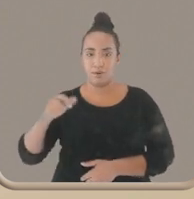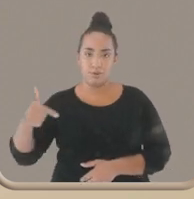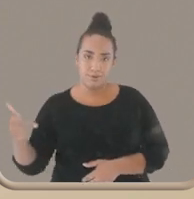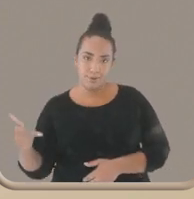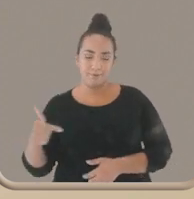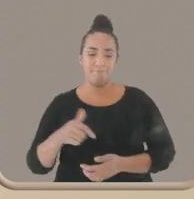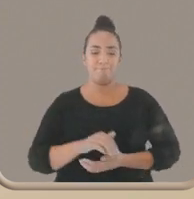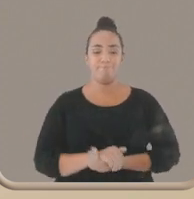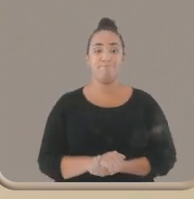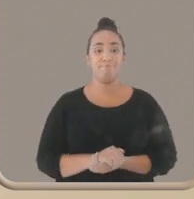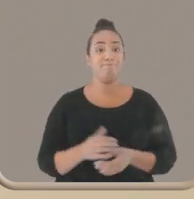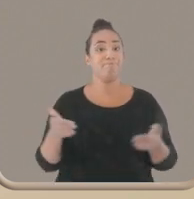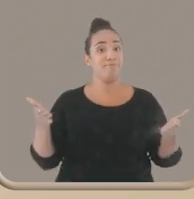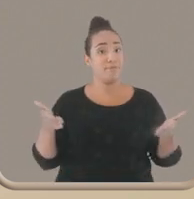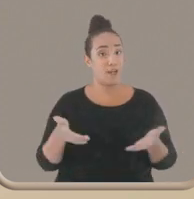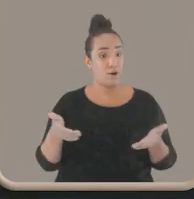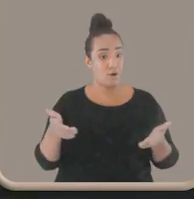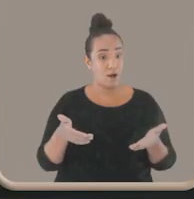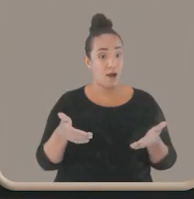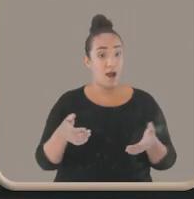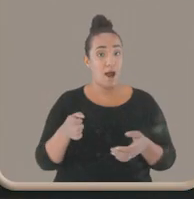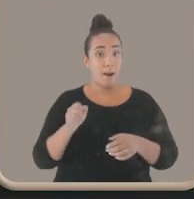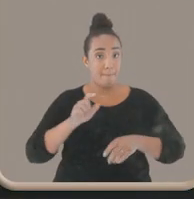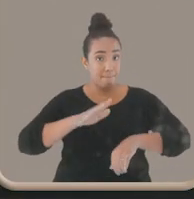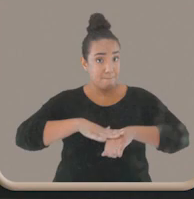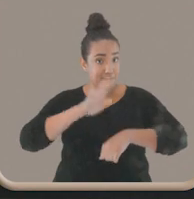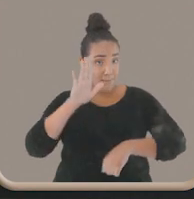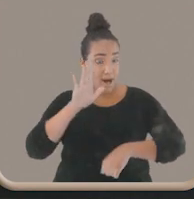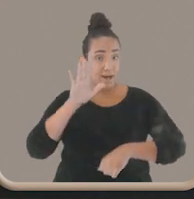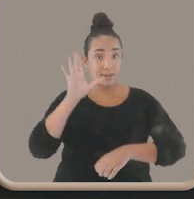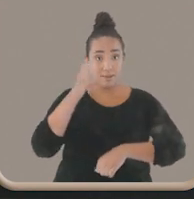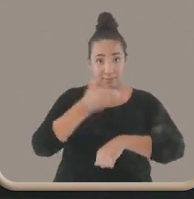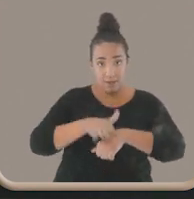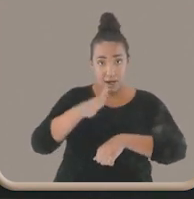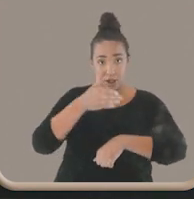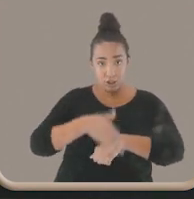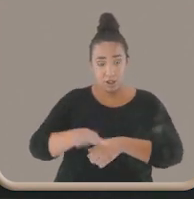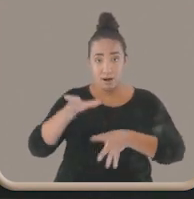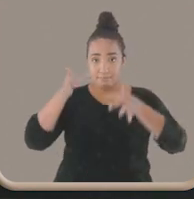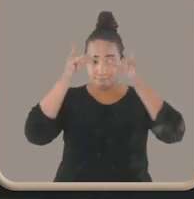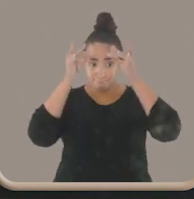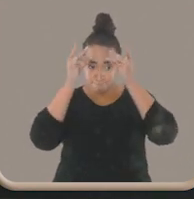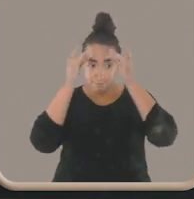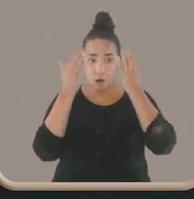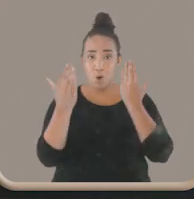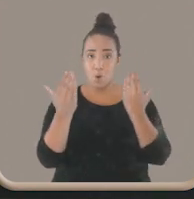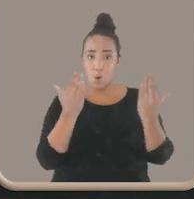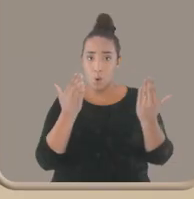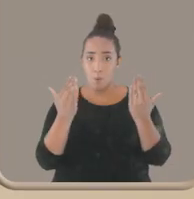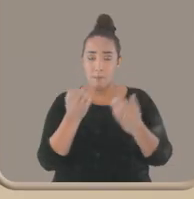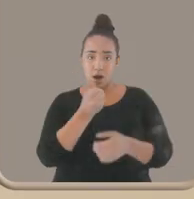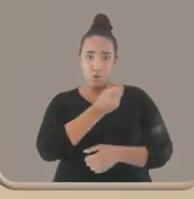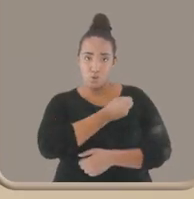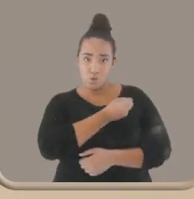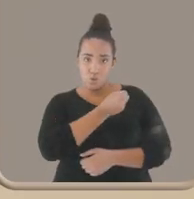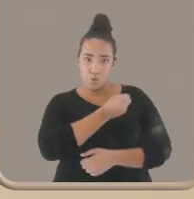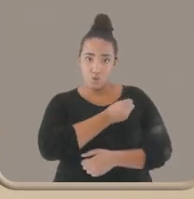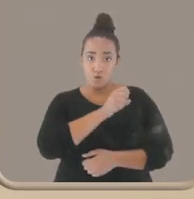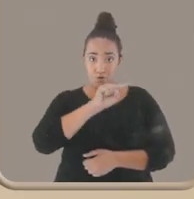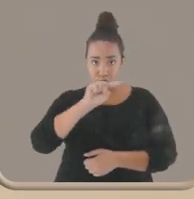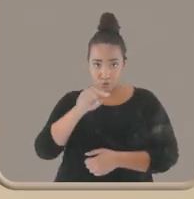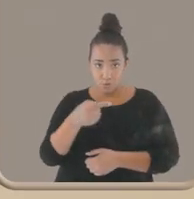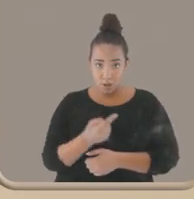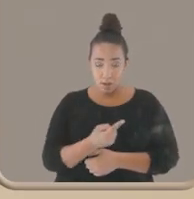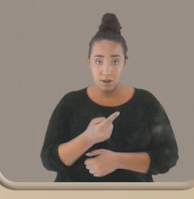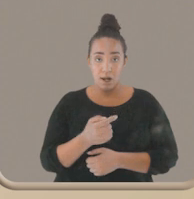que 0,02. Vamos agora, então, fazer mais alguns exercícios. Compare os